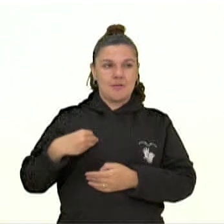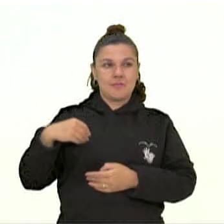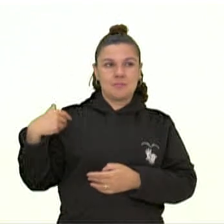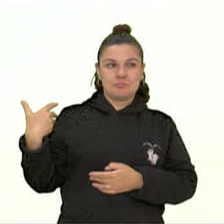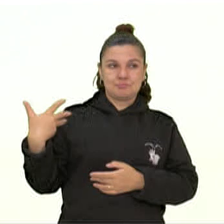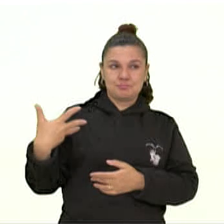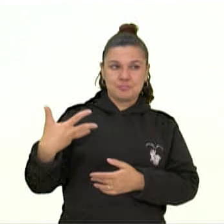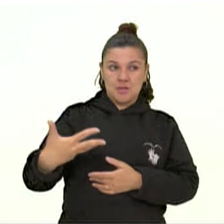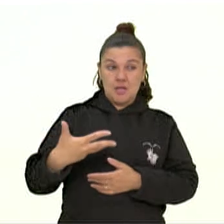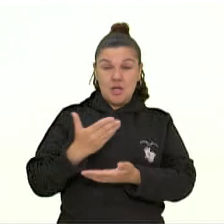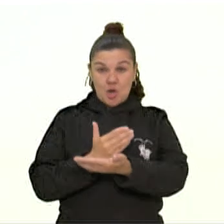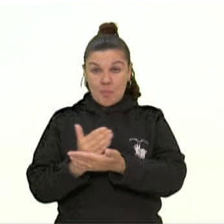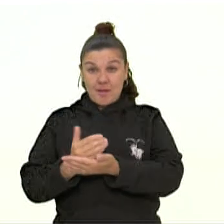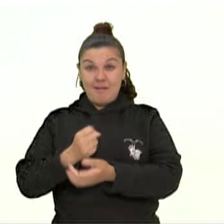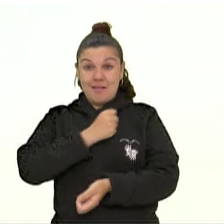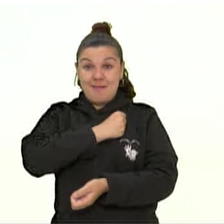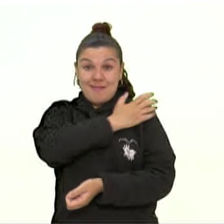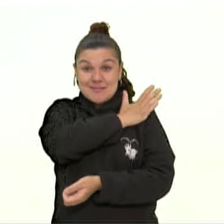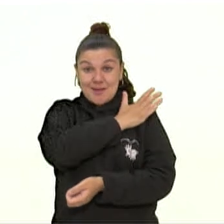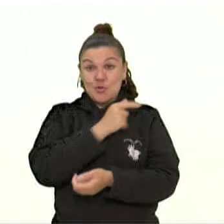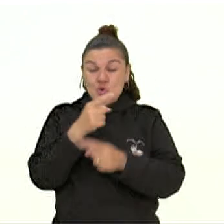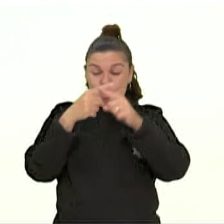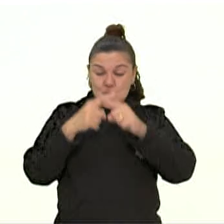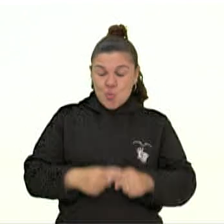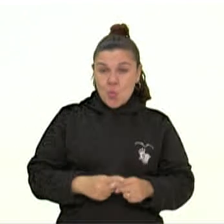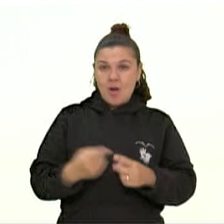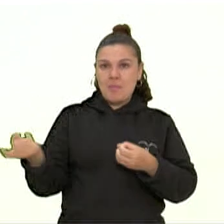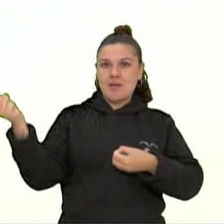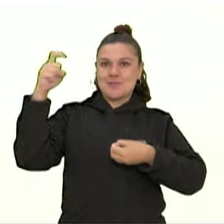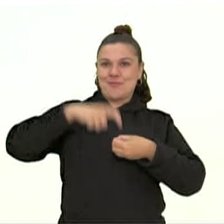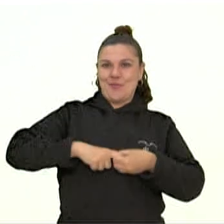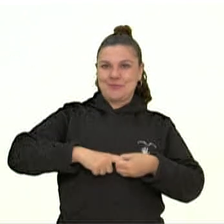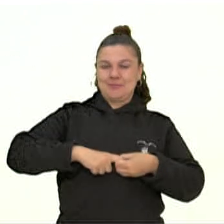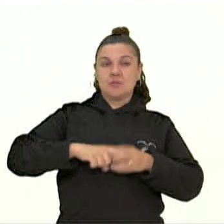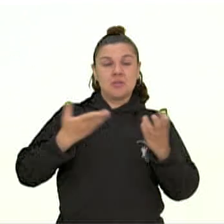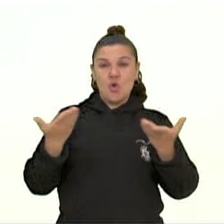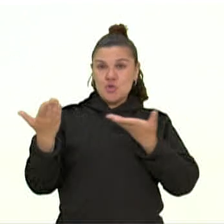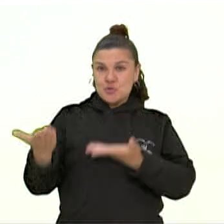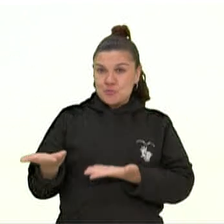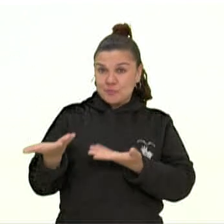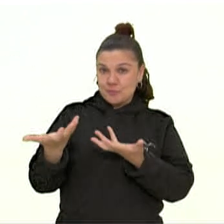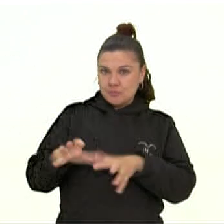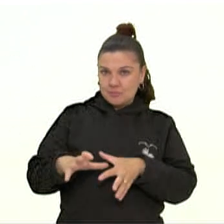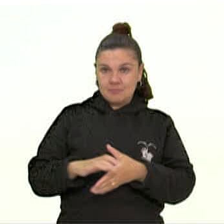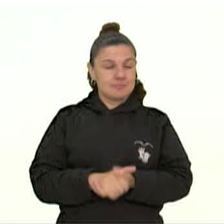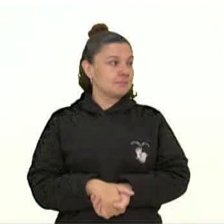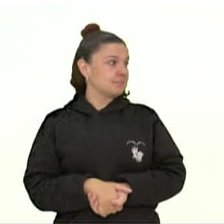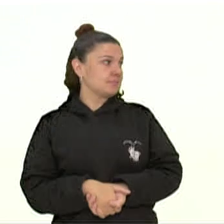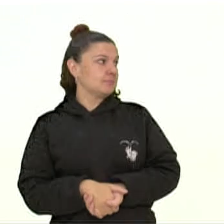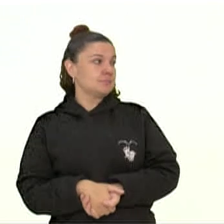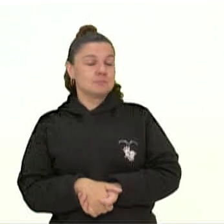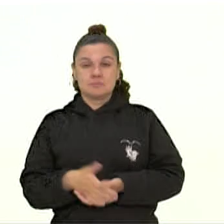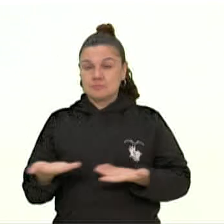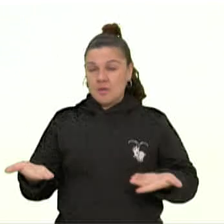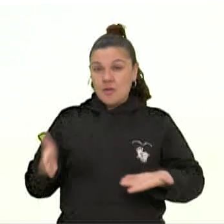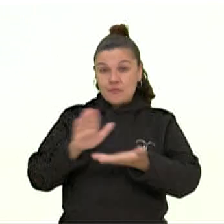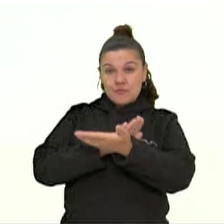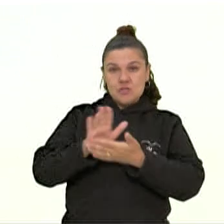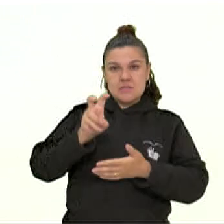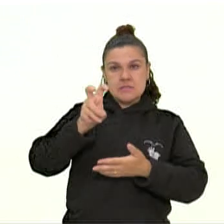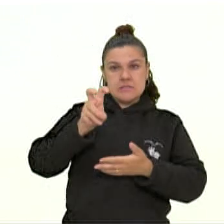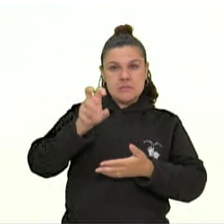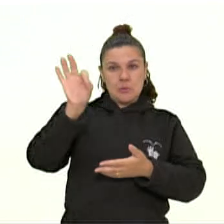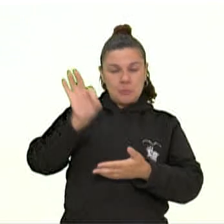do cidadão. Ele entra no exército, não pode sair mais. Então os jovens já não querem mais essa vida e fugiram. Você vê, 5% da